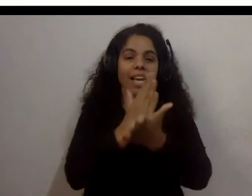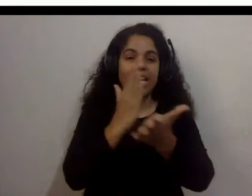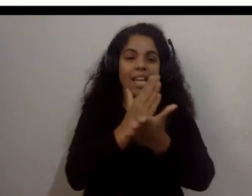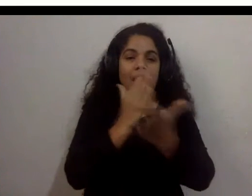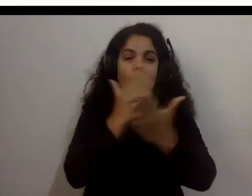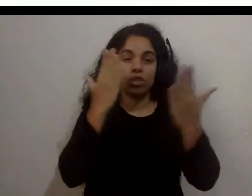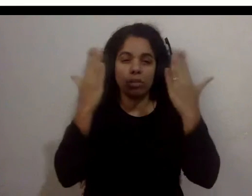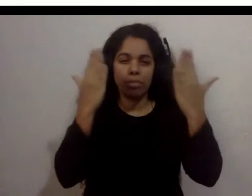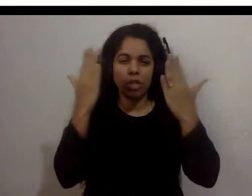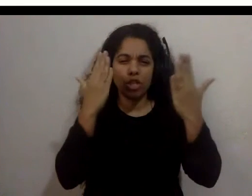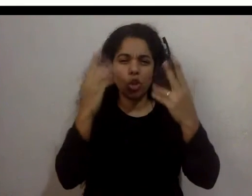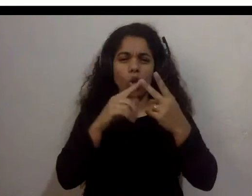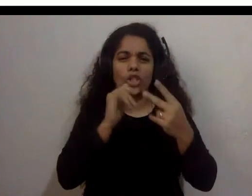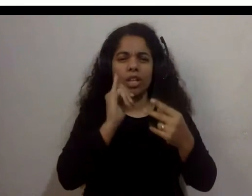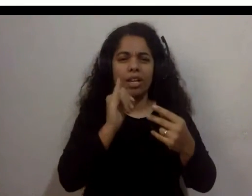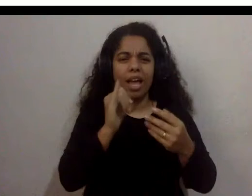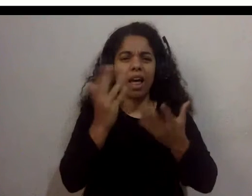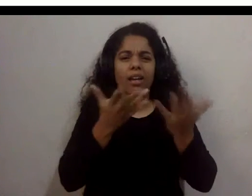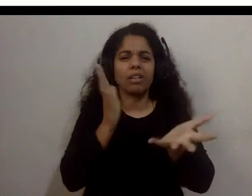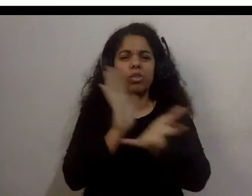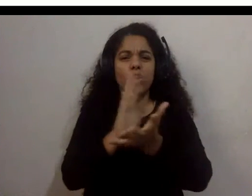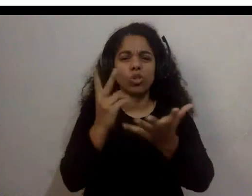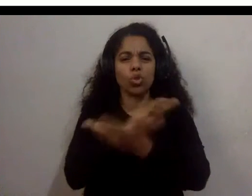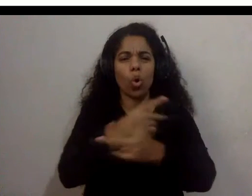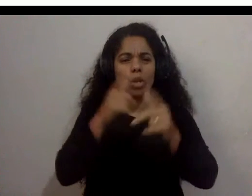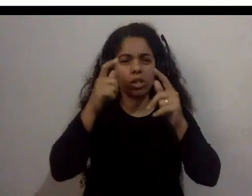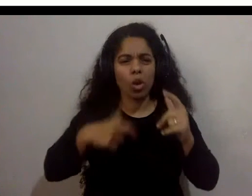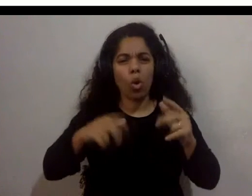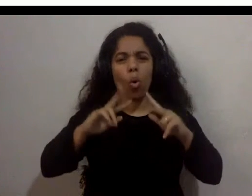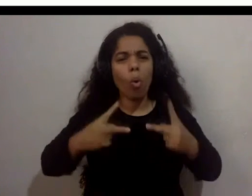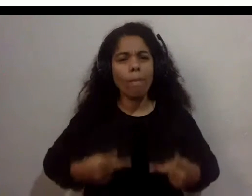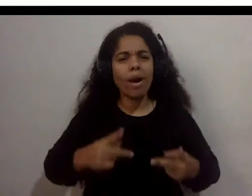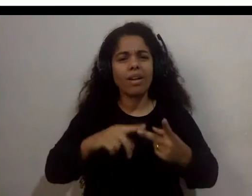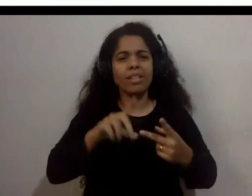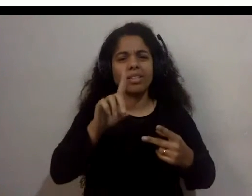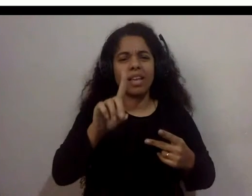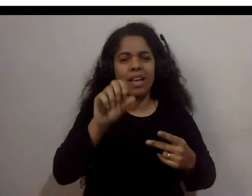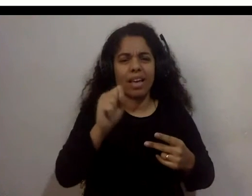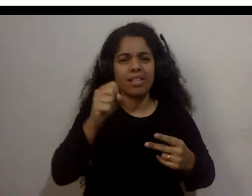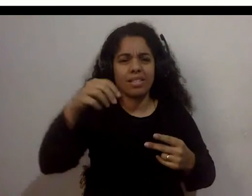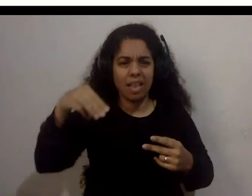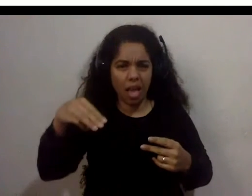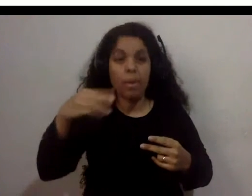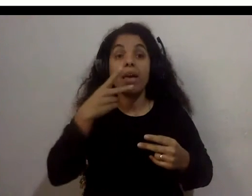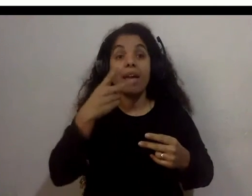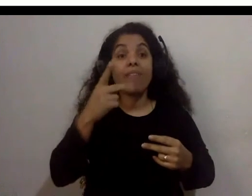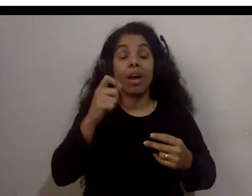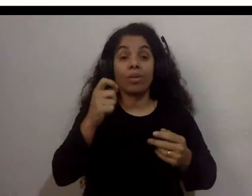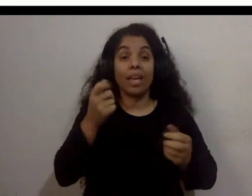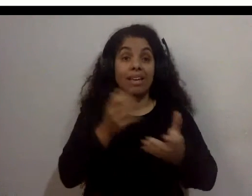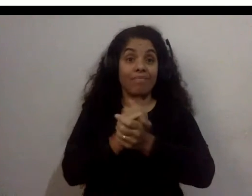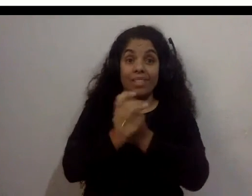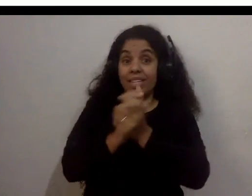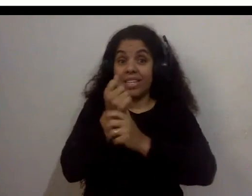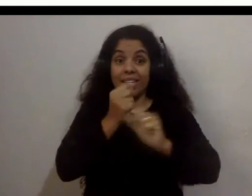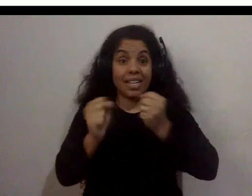de psicologia que relata condições humanas, eu acho que acredito que seja isso, chama DSM, ele fala que a ansiedade